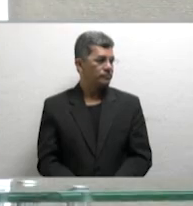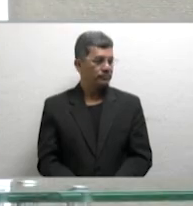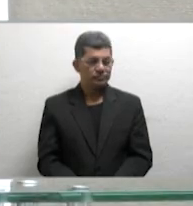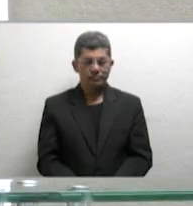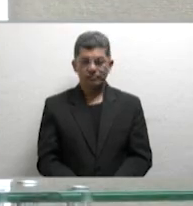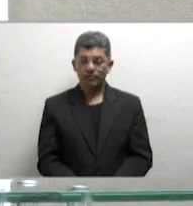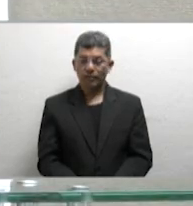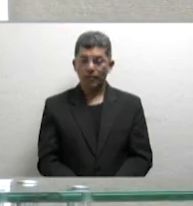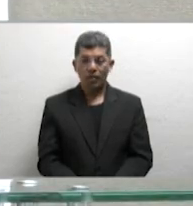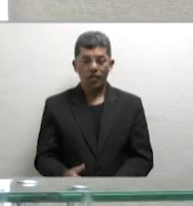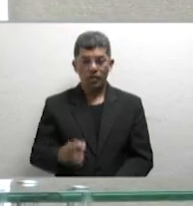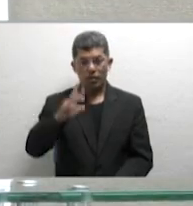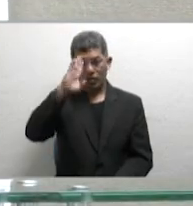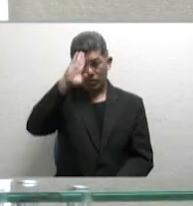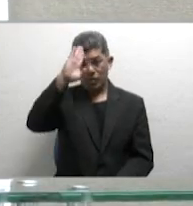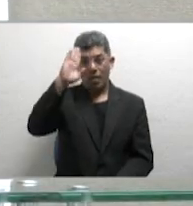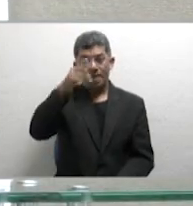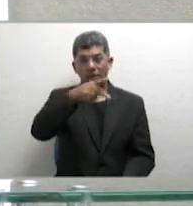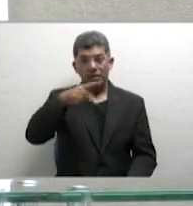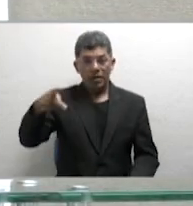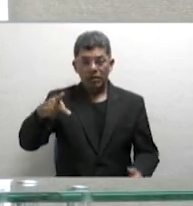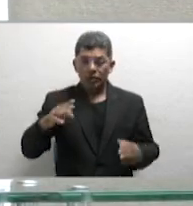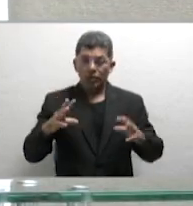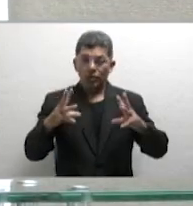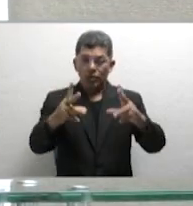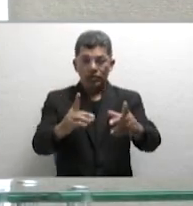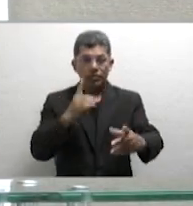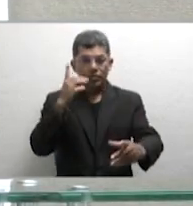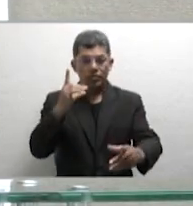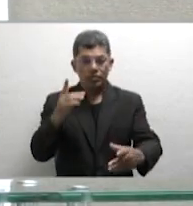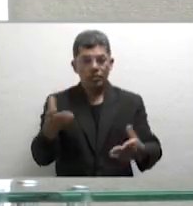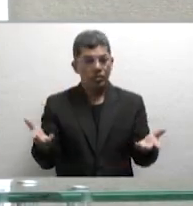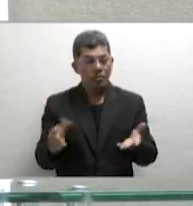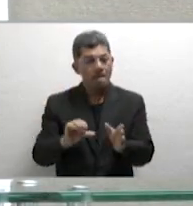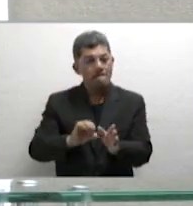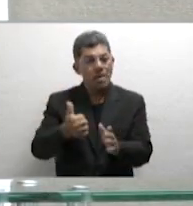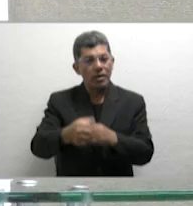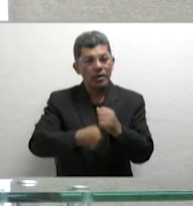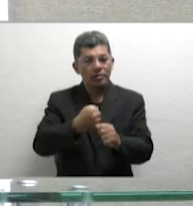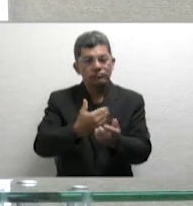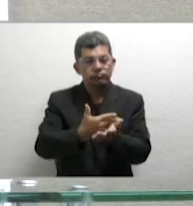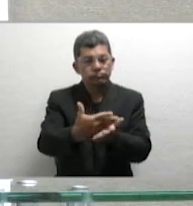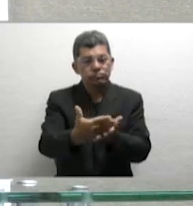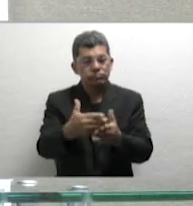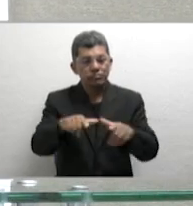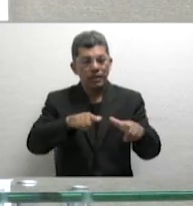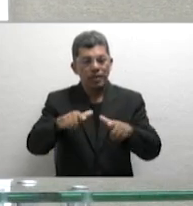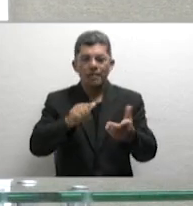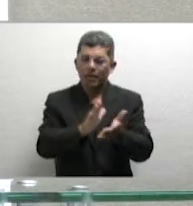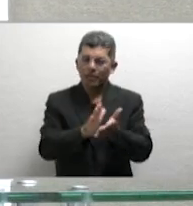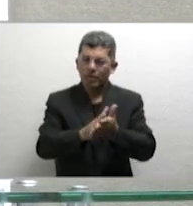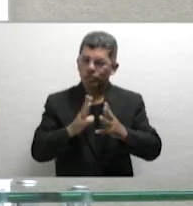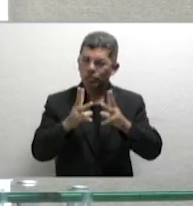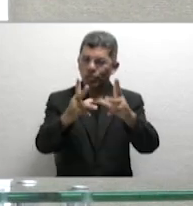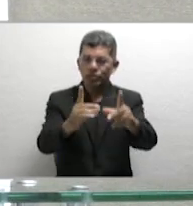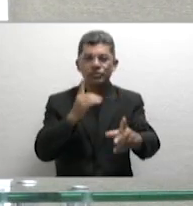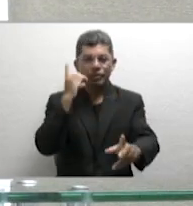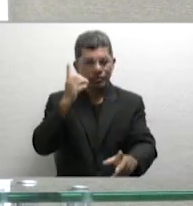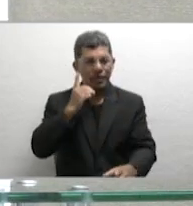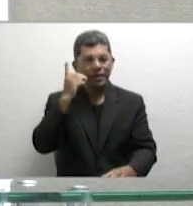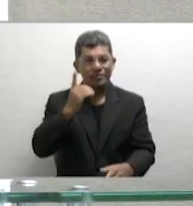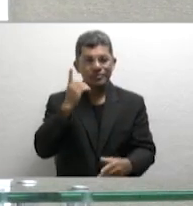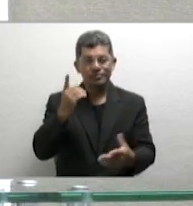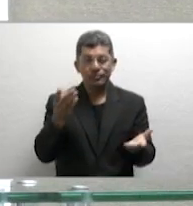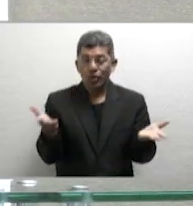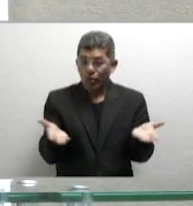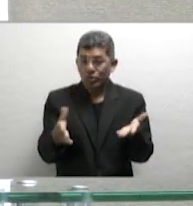Senhor presidente, senhores deputados, senhoras deputadas, no início desse nosso ano legislativo, quero parabenizar a todos os deputados e deputadas